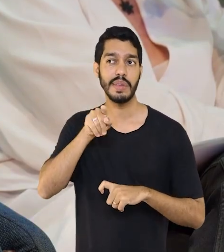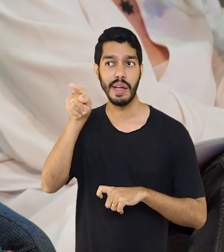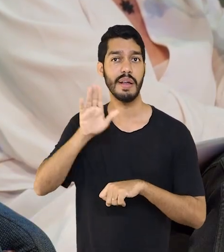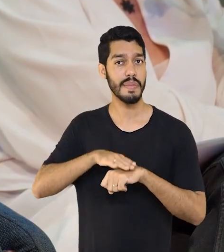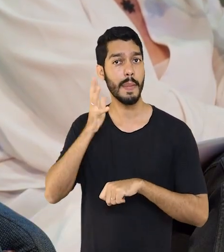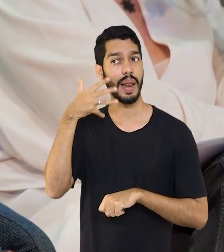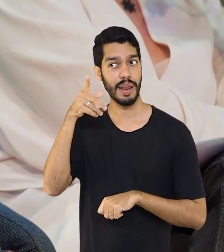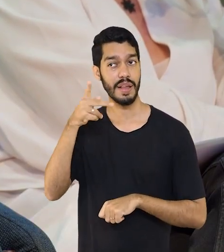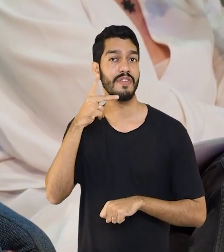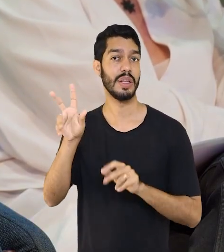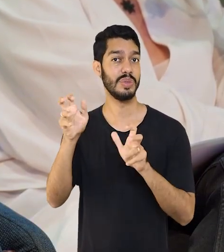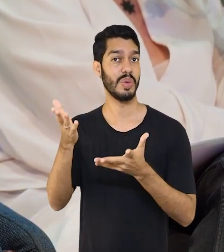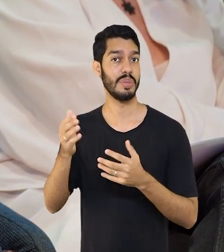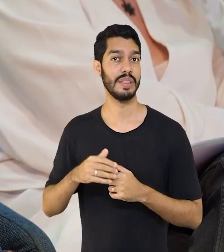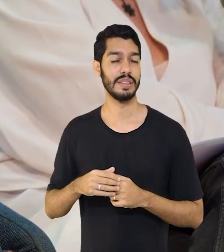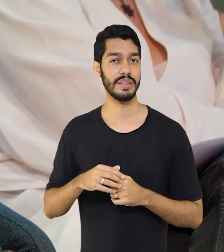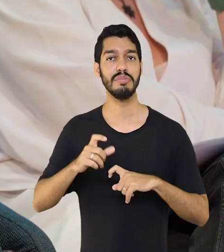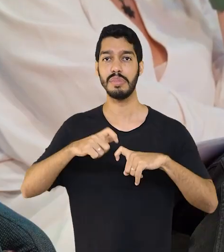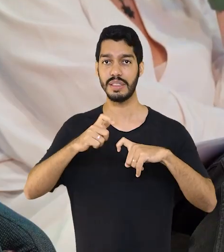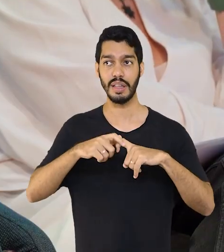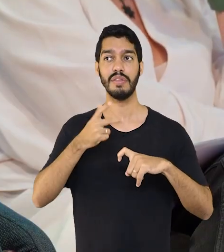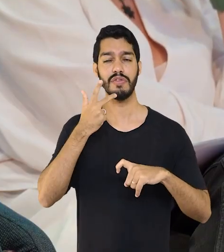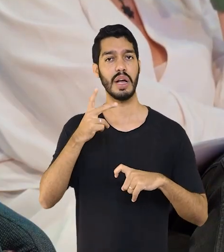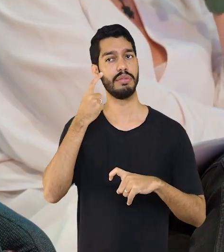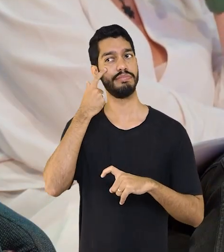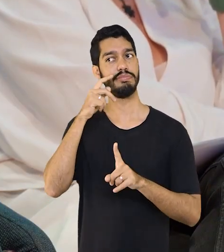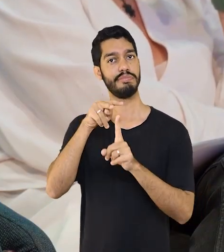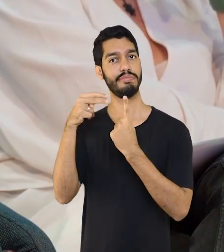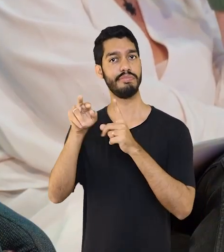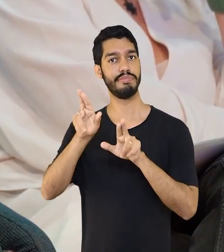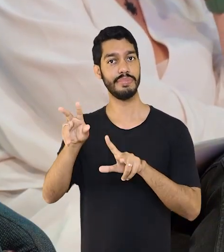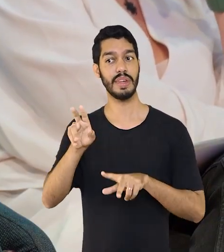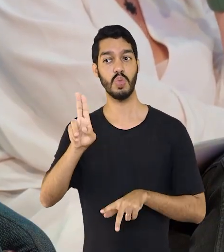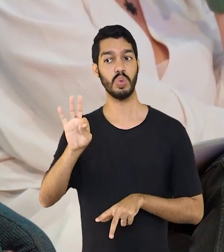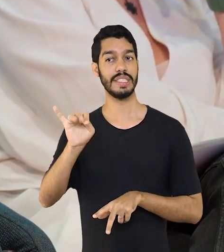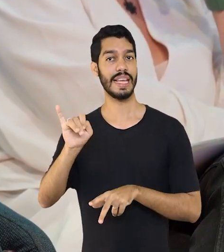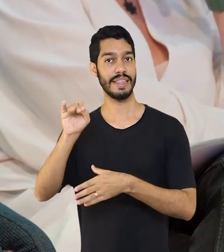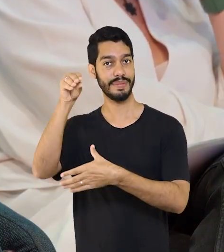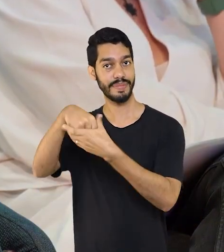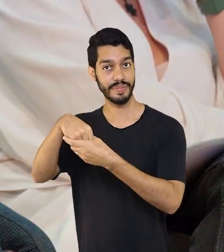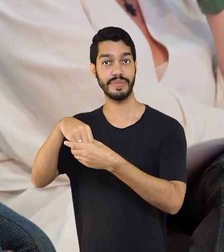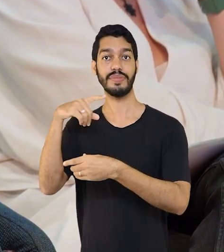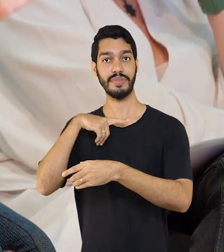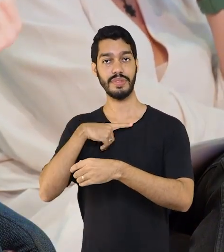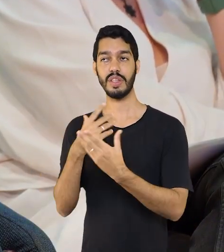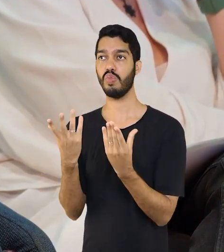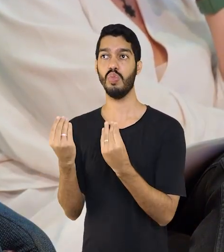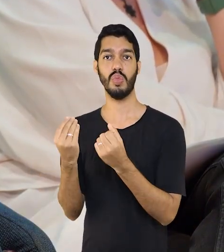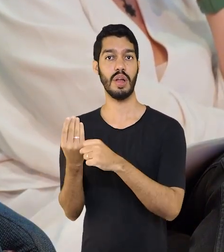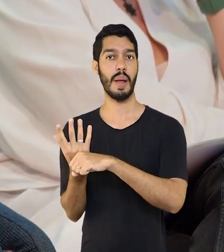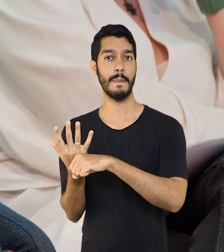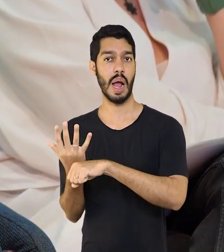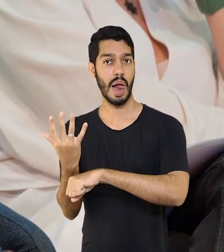médicos americanos, foi uma das palestras em que a médica trouxe essa ótica do quanto que a UTI dela